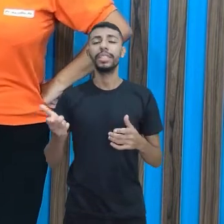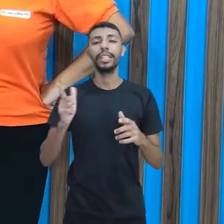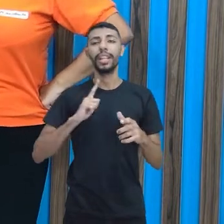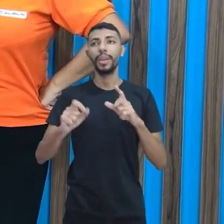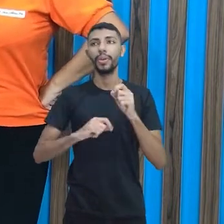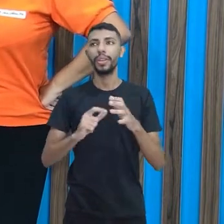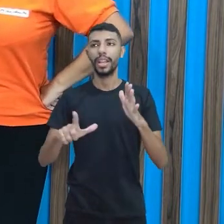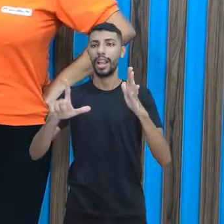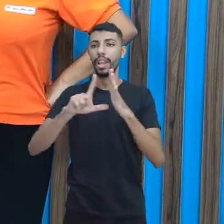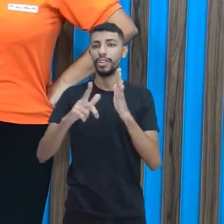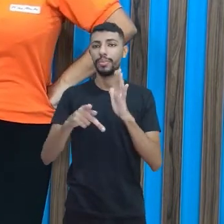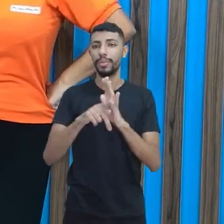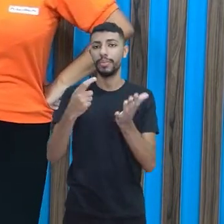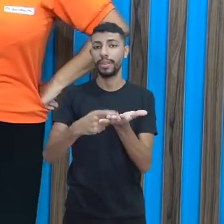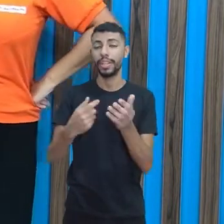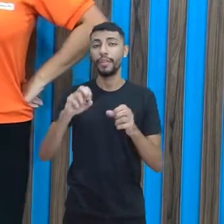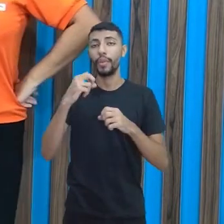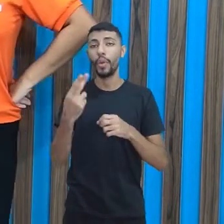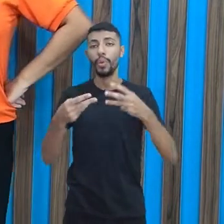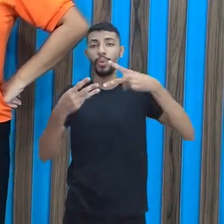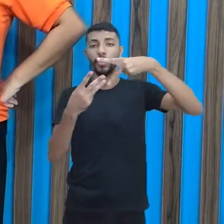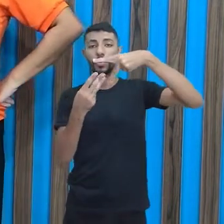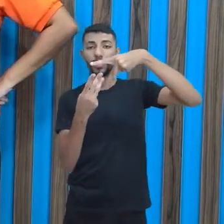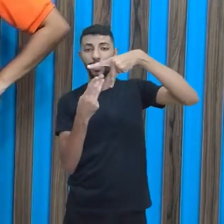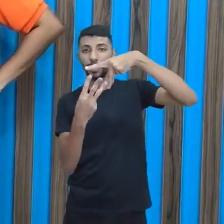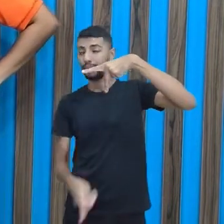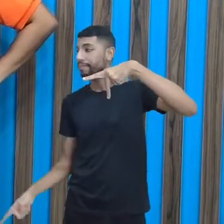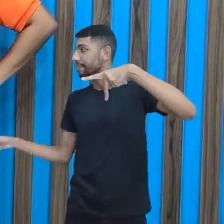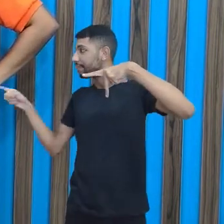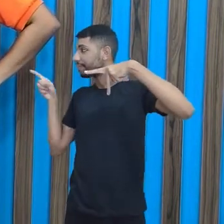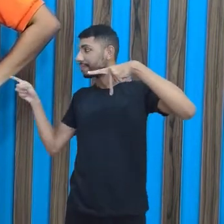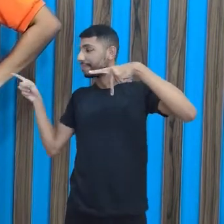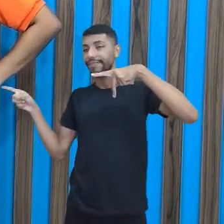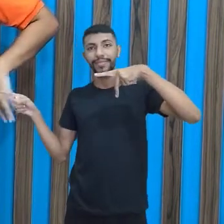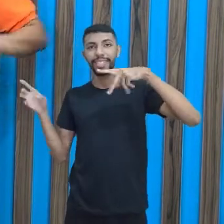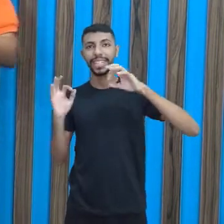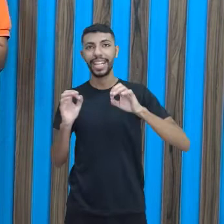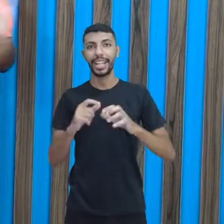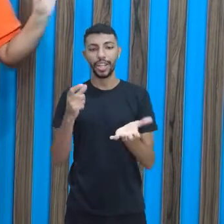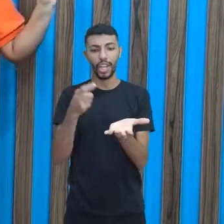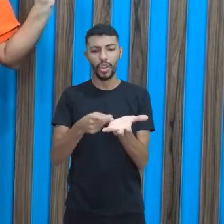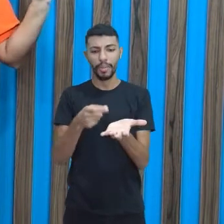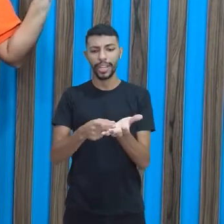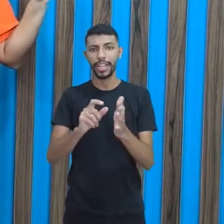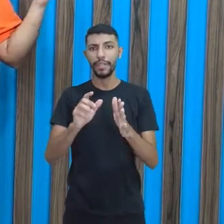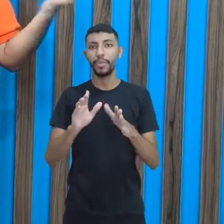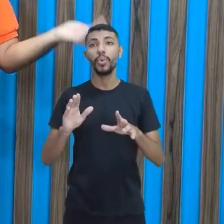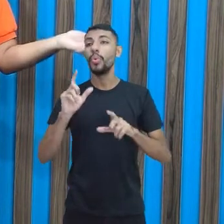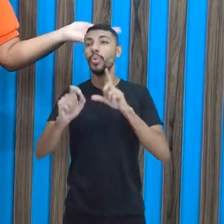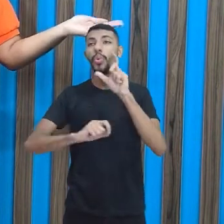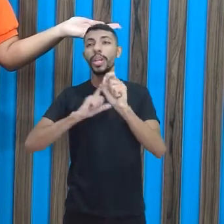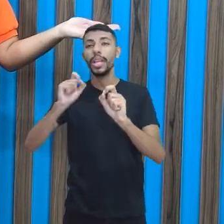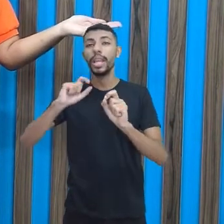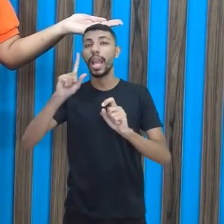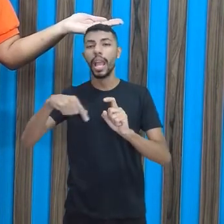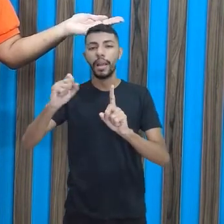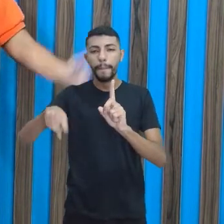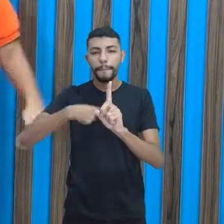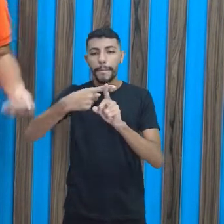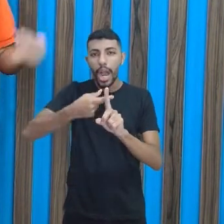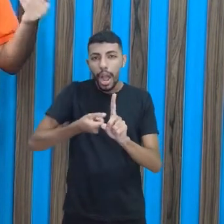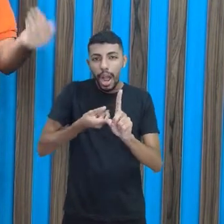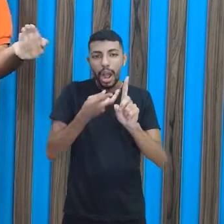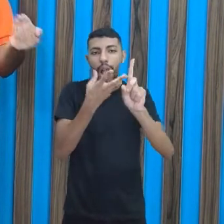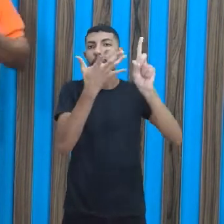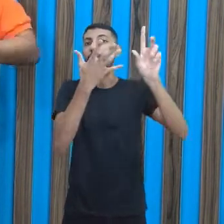que está na tela, tá certo? E nesse chat, e no aplicativo, qual é a grande vantagem? É o chat.